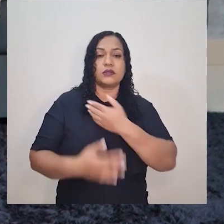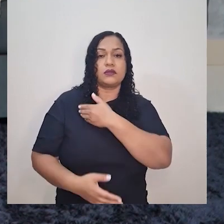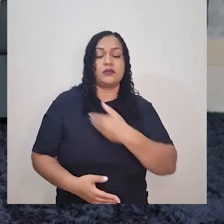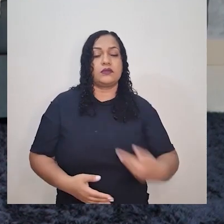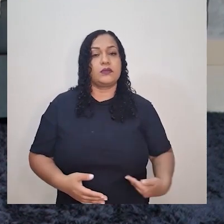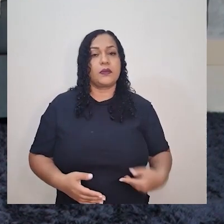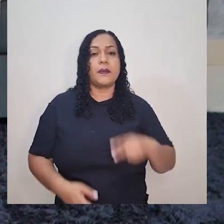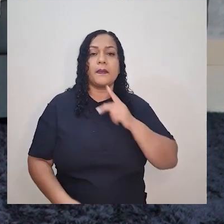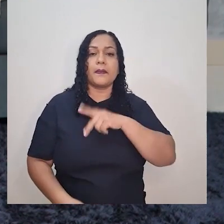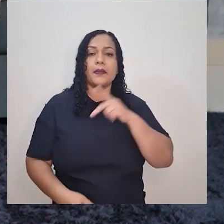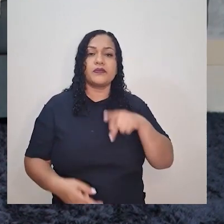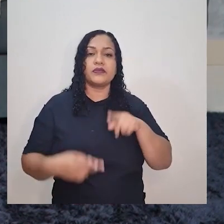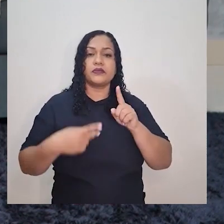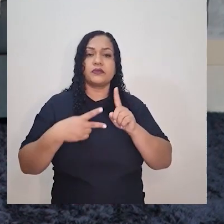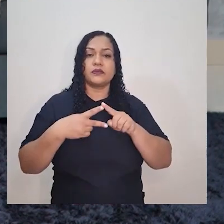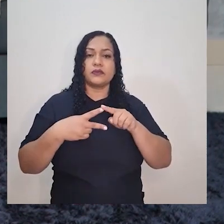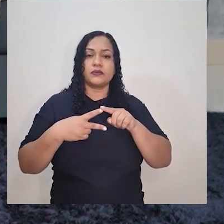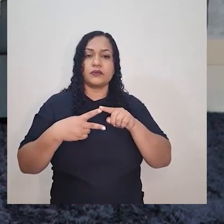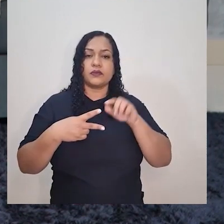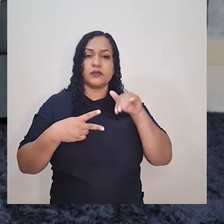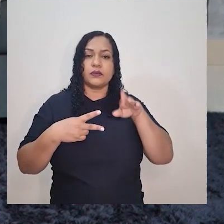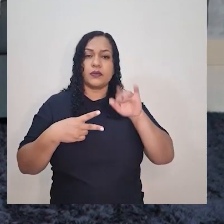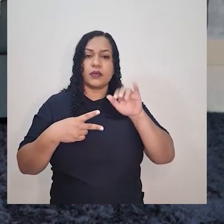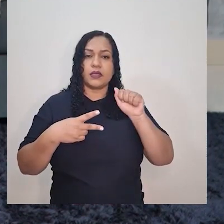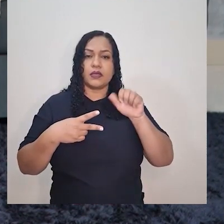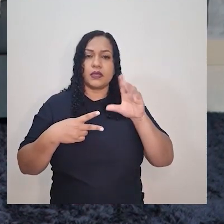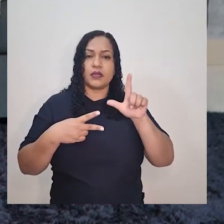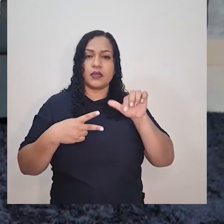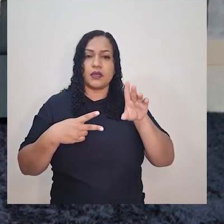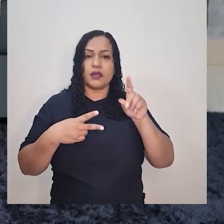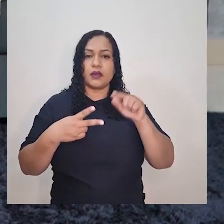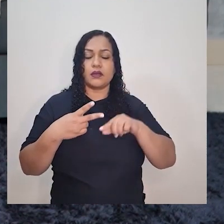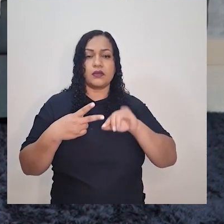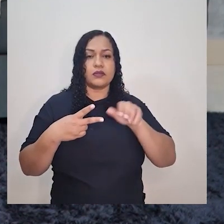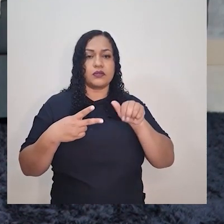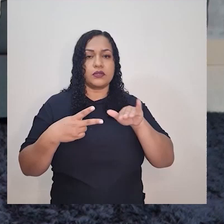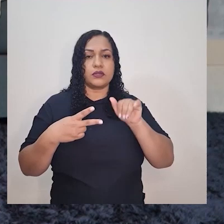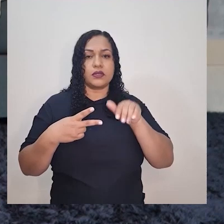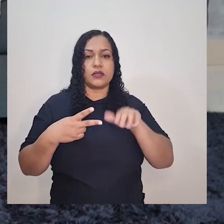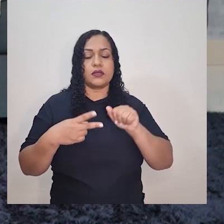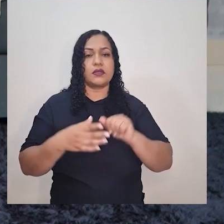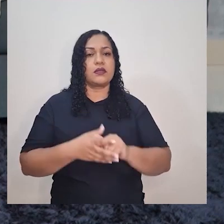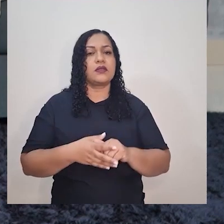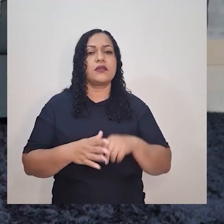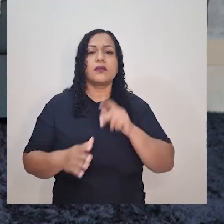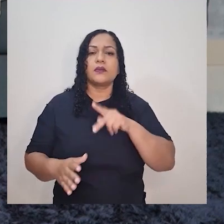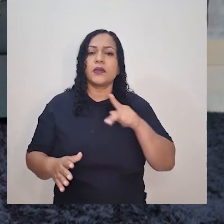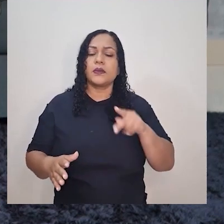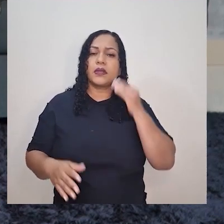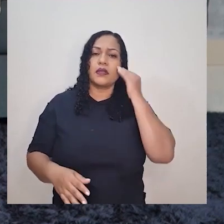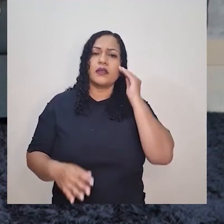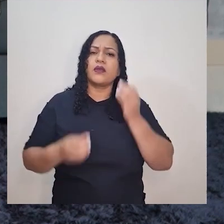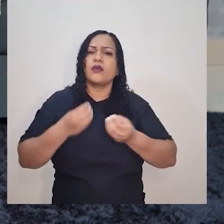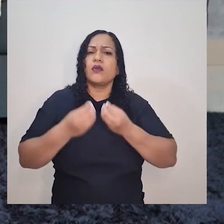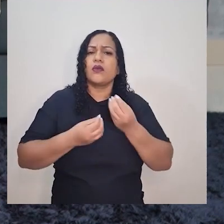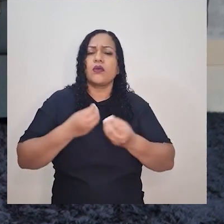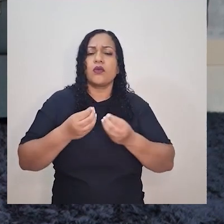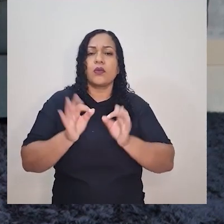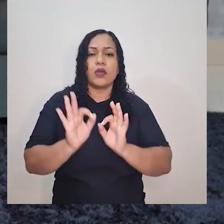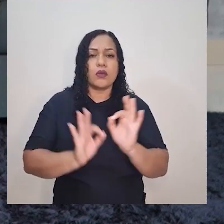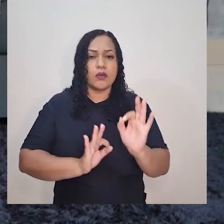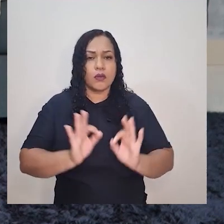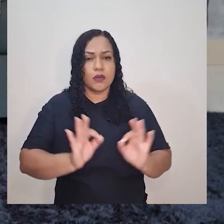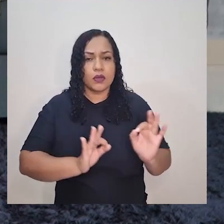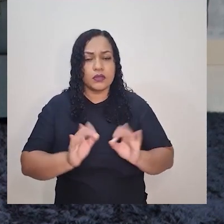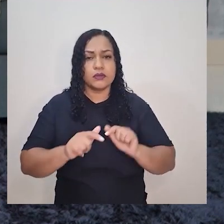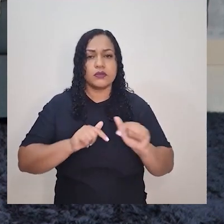Cláudia e Janaína Pimenta, o projeto político-pedagógico, assim entendido como organização do trabalho da escola, está